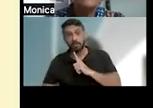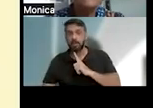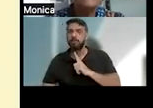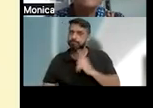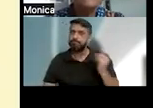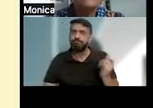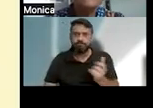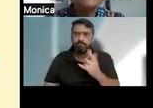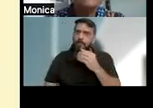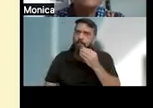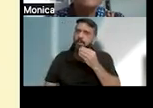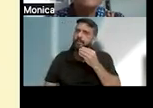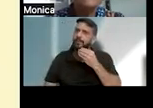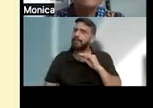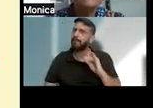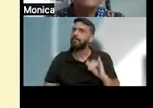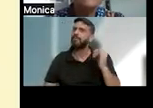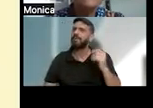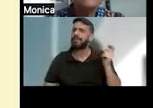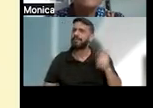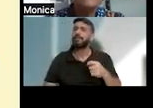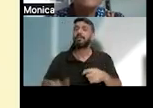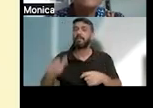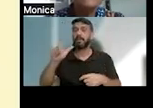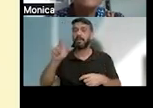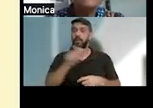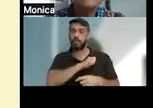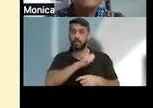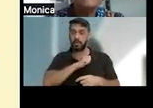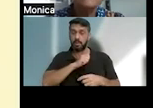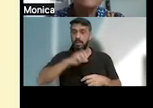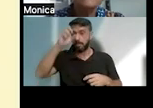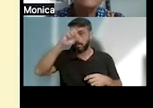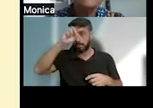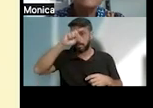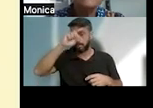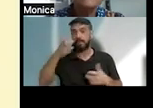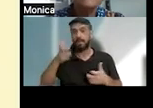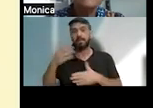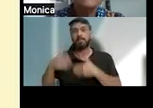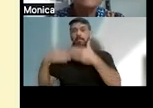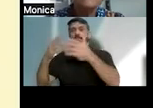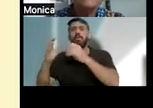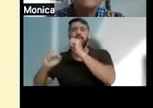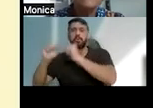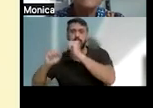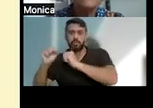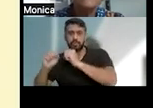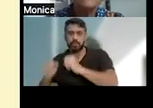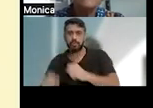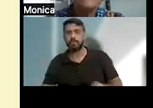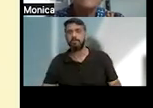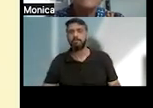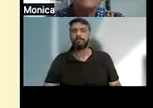oportunidade que os alunos têm de aprender, né? Quem quer ir para uma indústria depois, uma